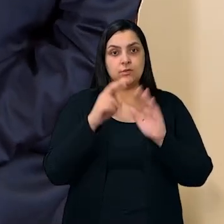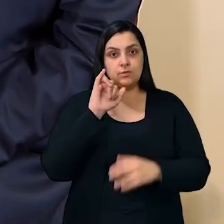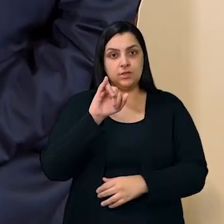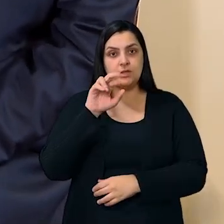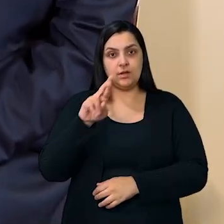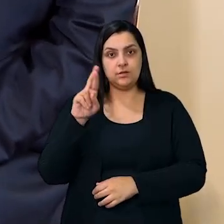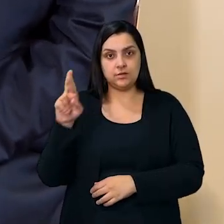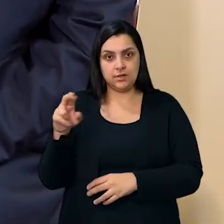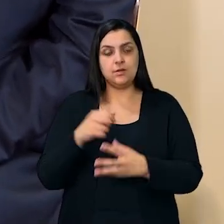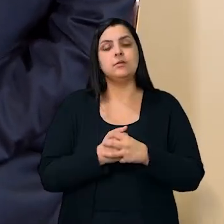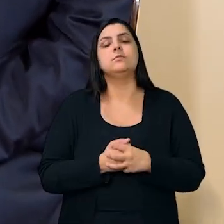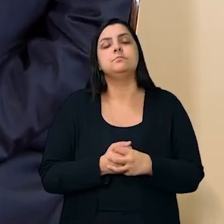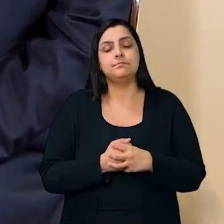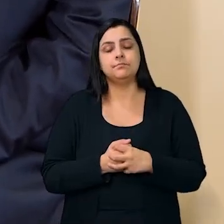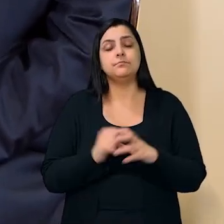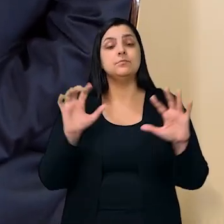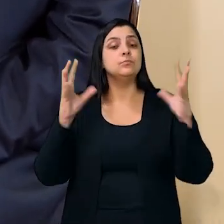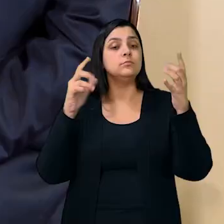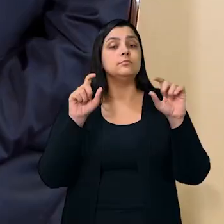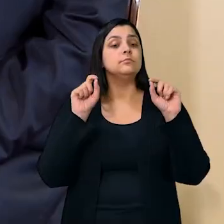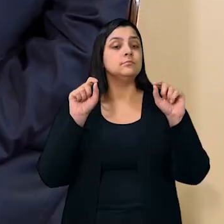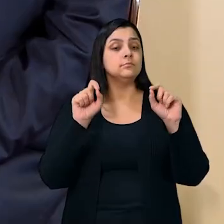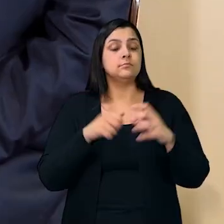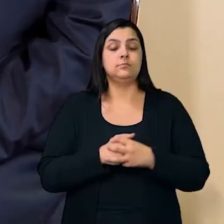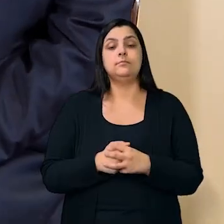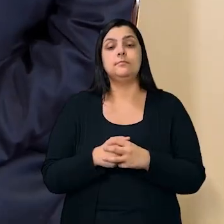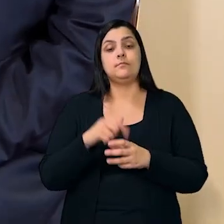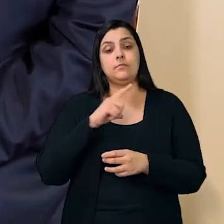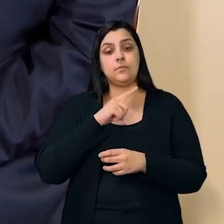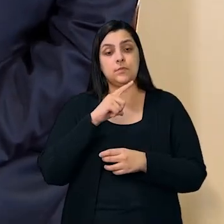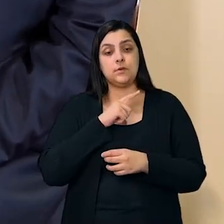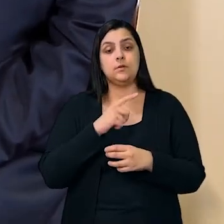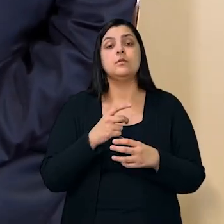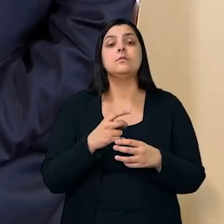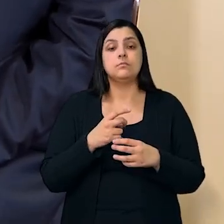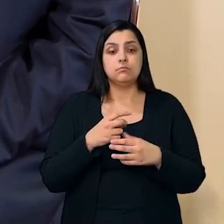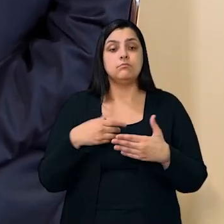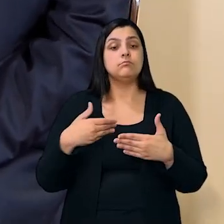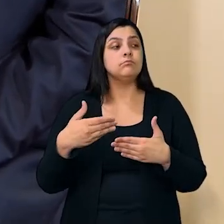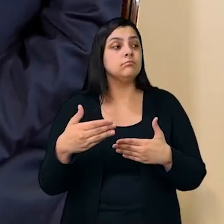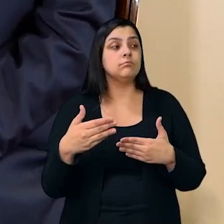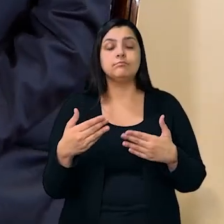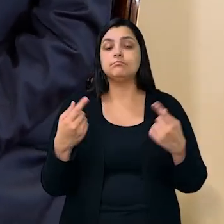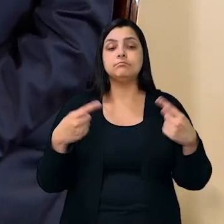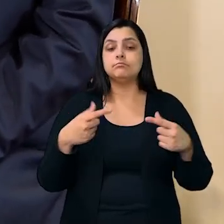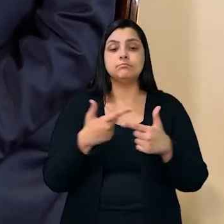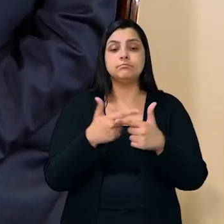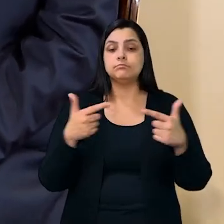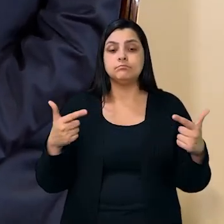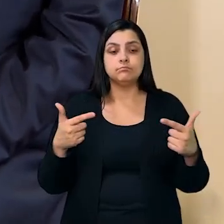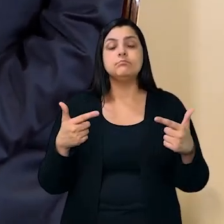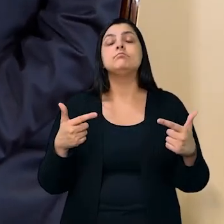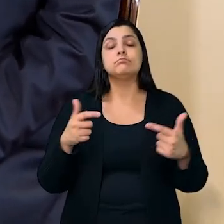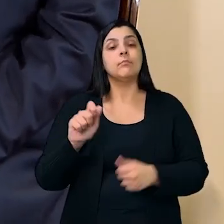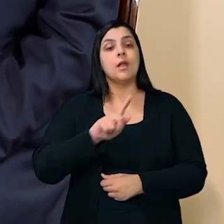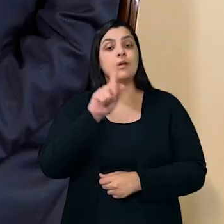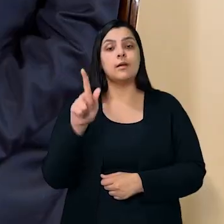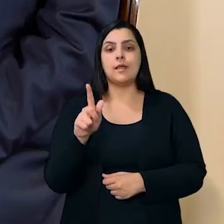recurso repetitivo, o que ocorre, tendo caráter cogente, não desafiará